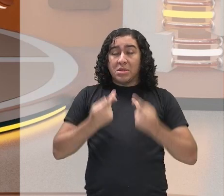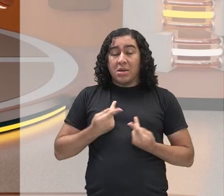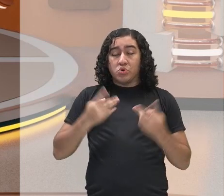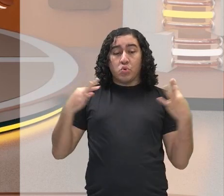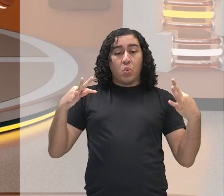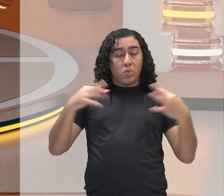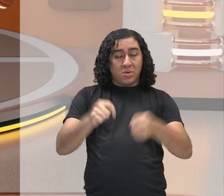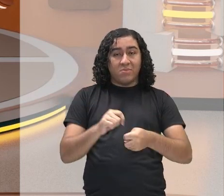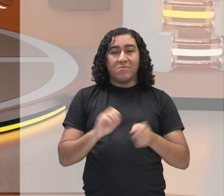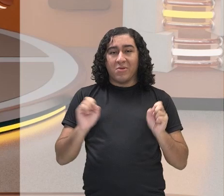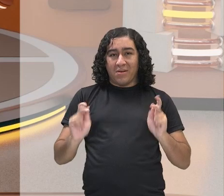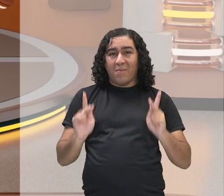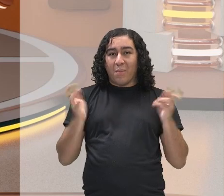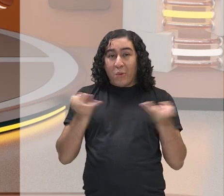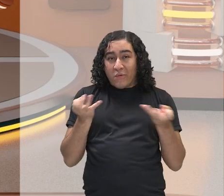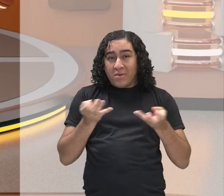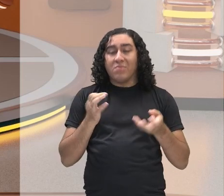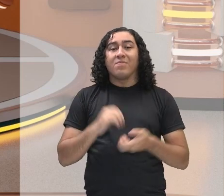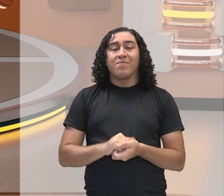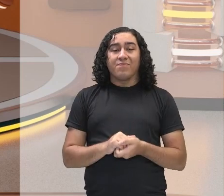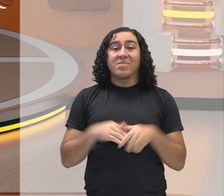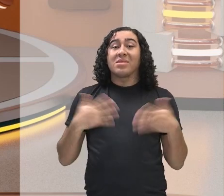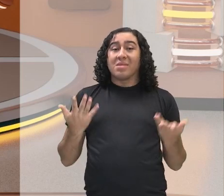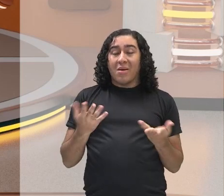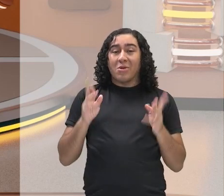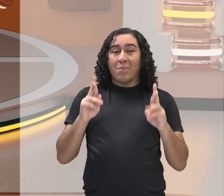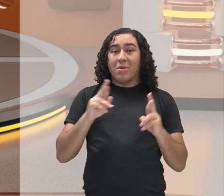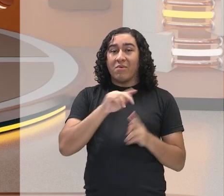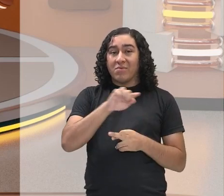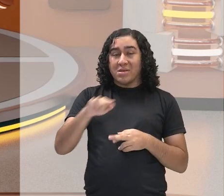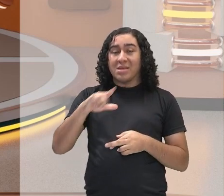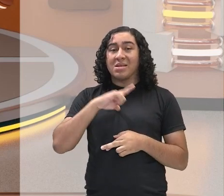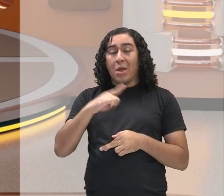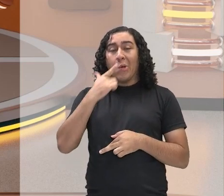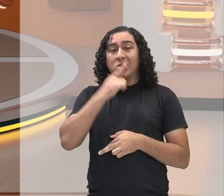todo. Perfeito. Então, gente, eu espero que tenham